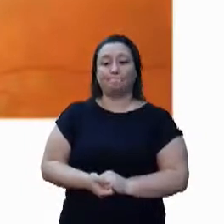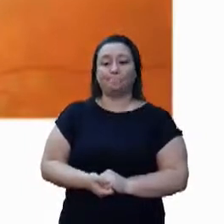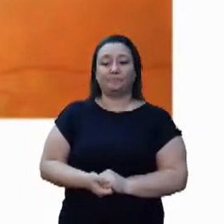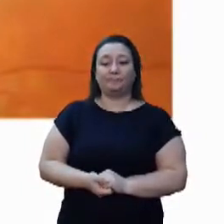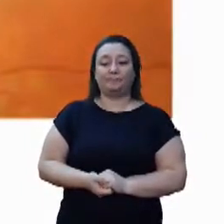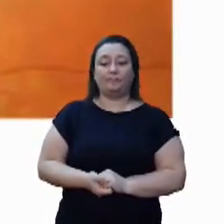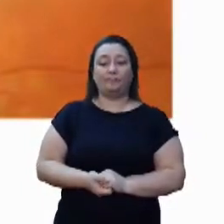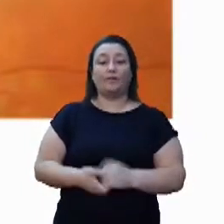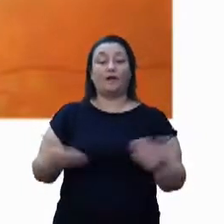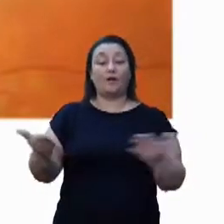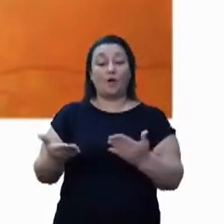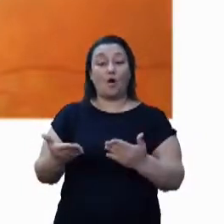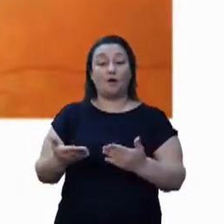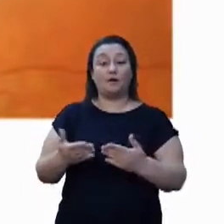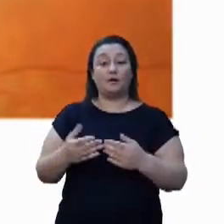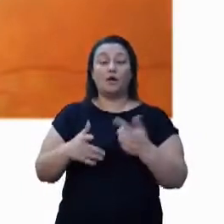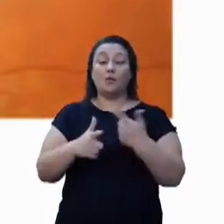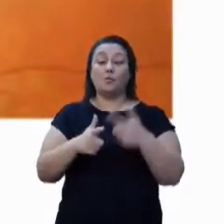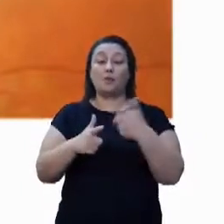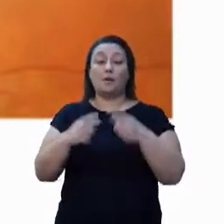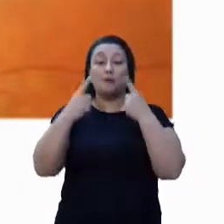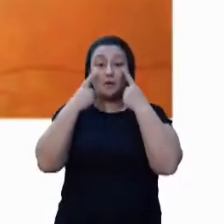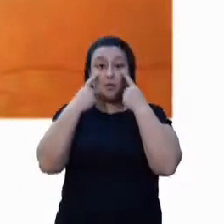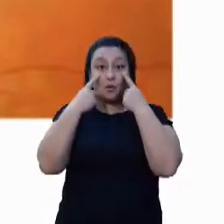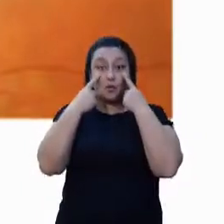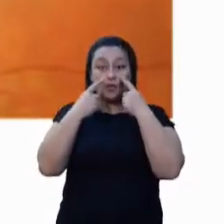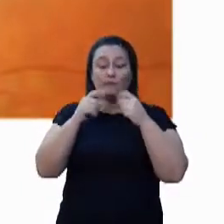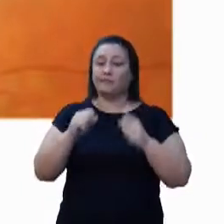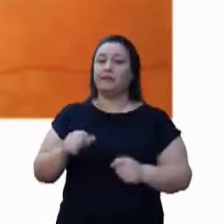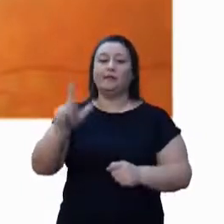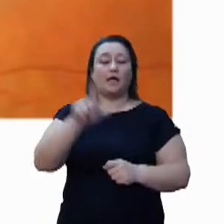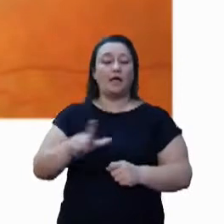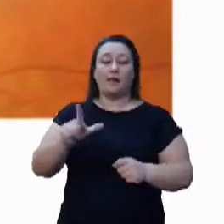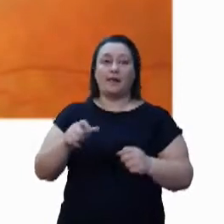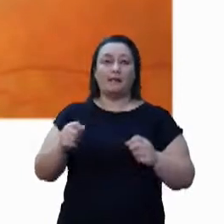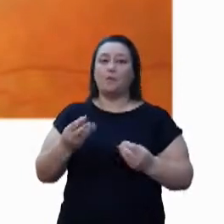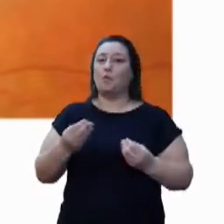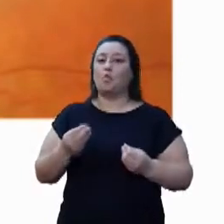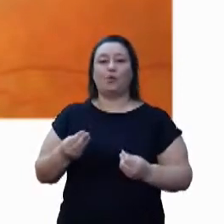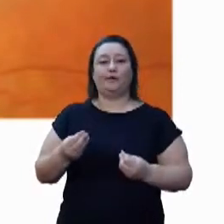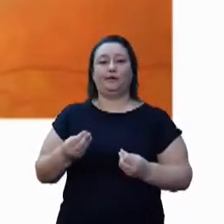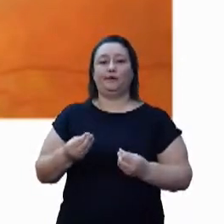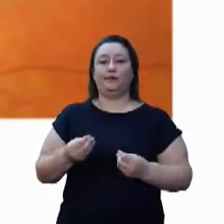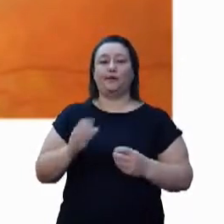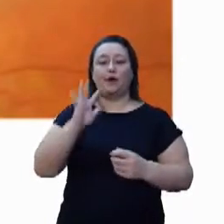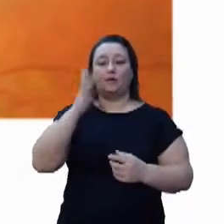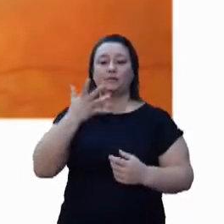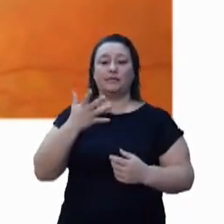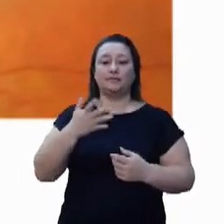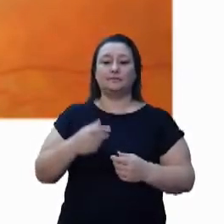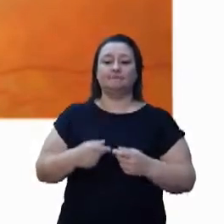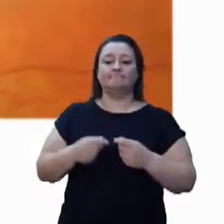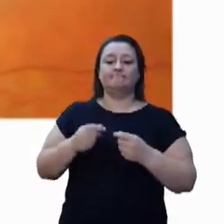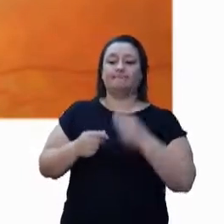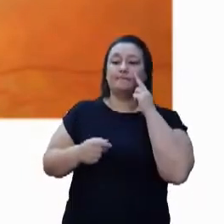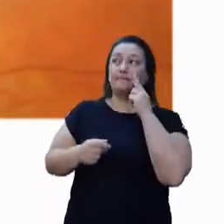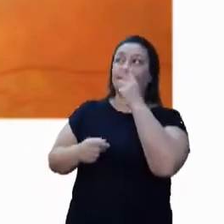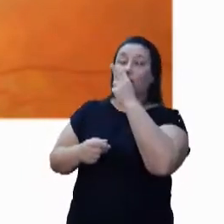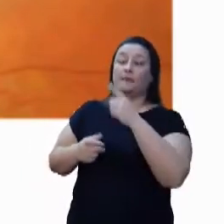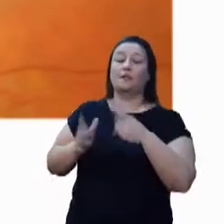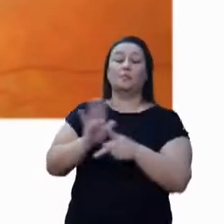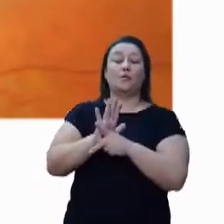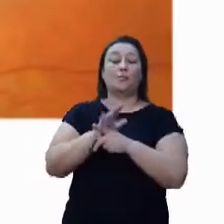Passando agora para as manifestações oftalmológicas, o que é clássico da doença e muito bem descrito são as inclusões cristalinas na região da